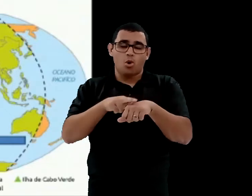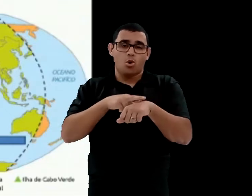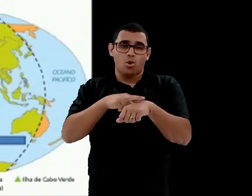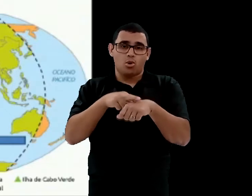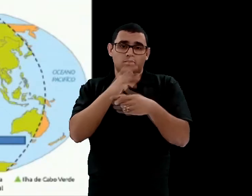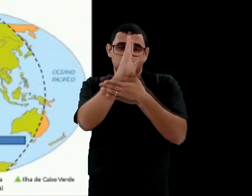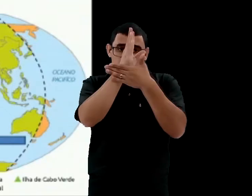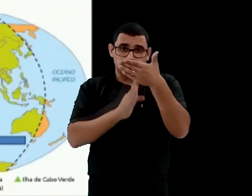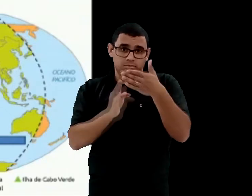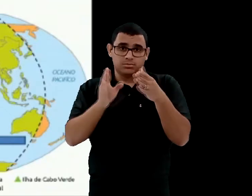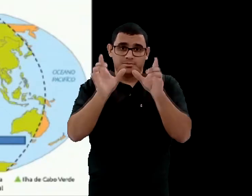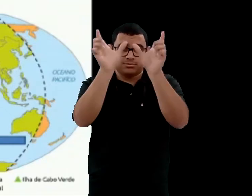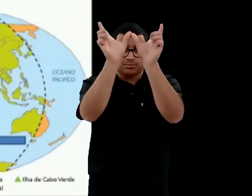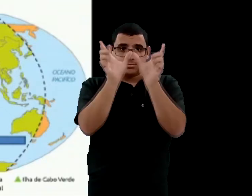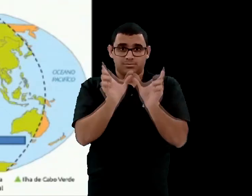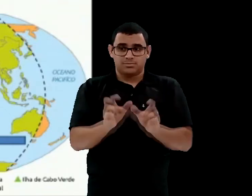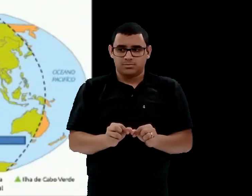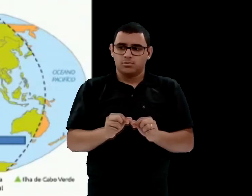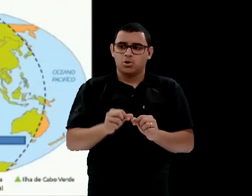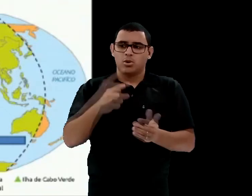indica aí o Tratado de Tordesilhas de